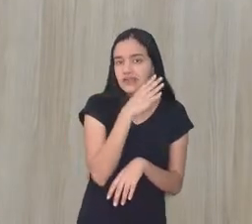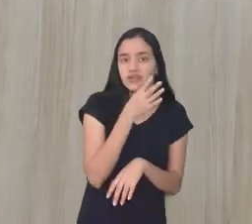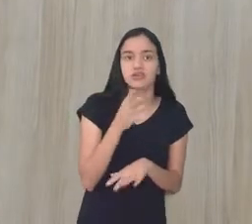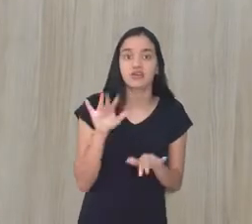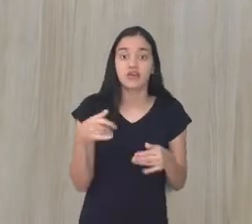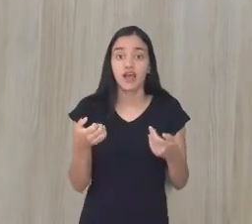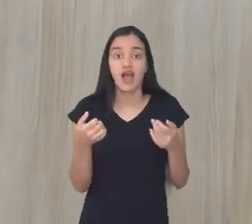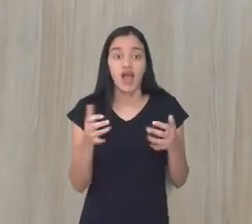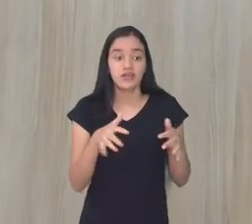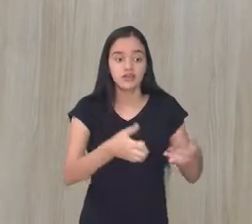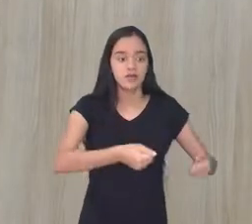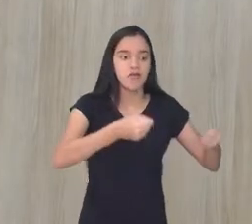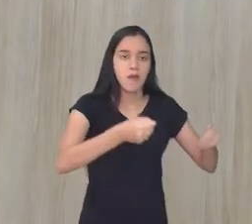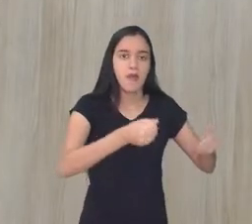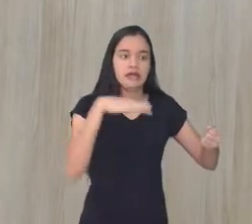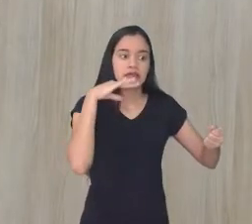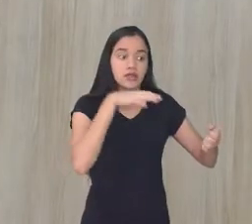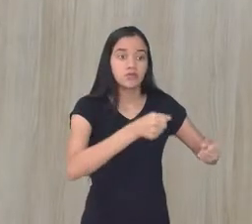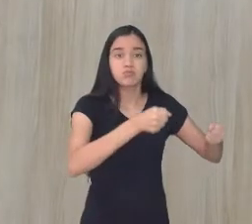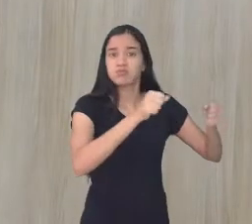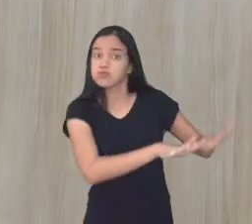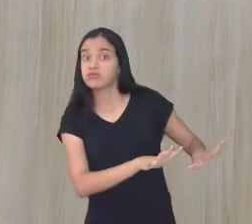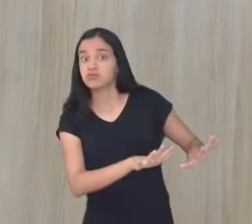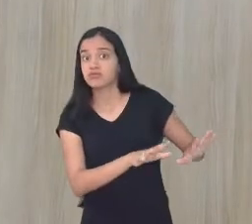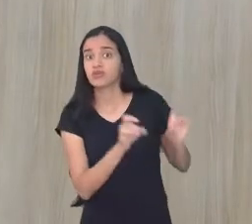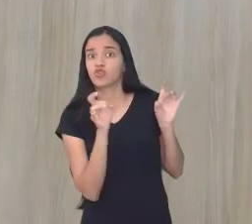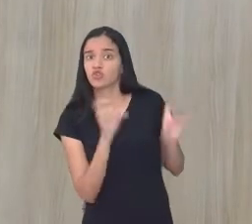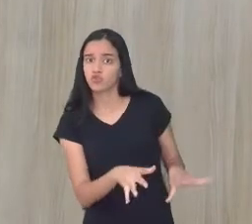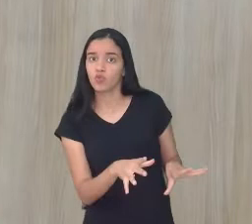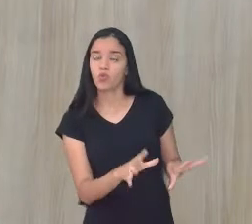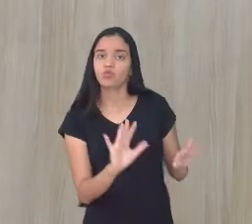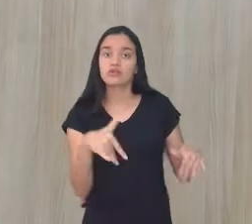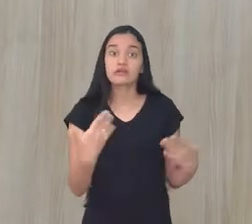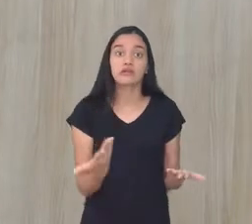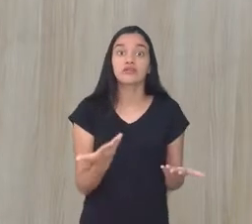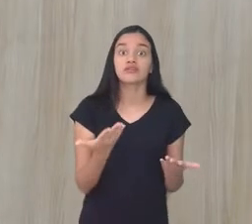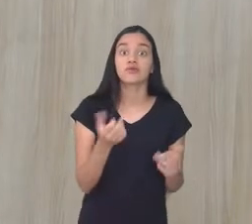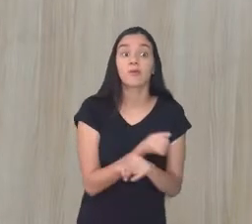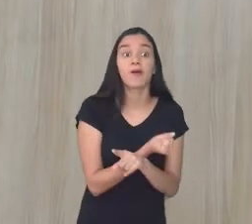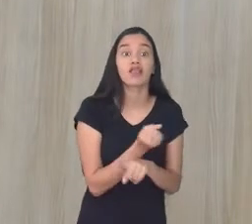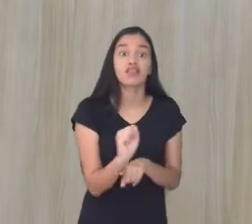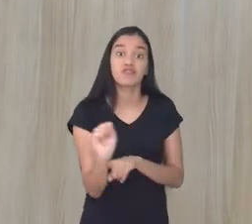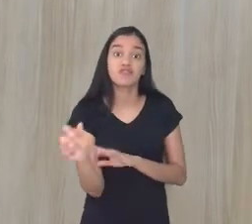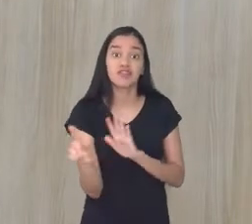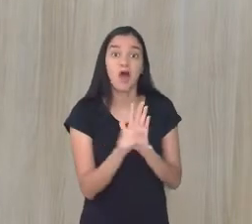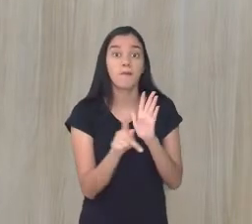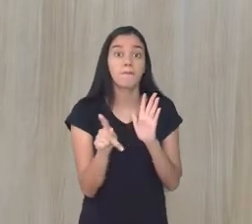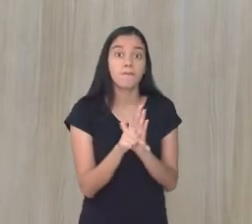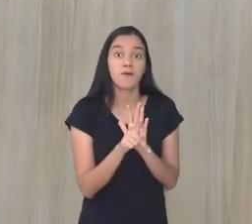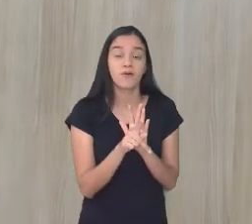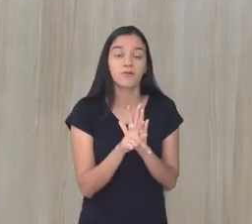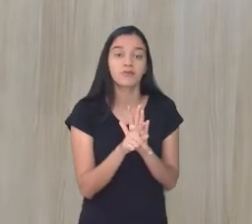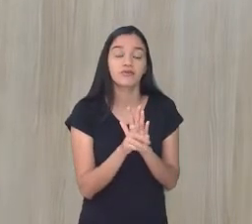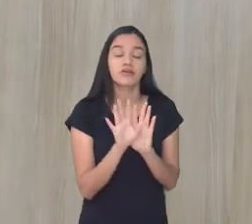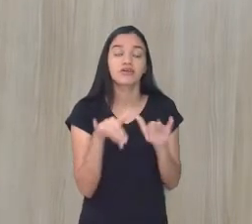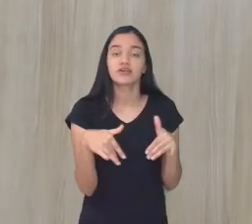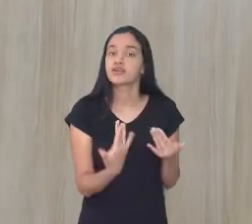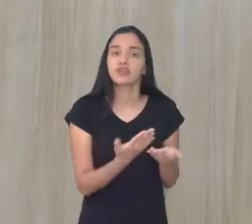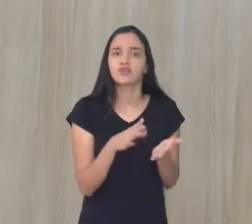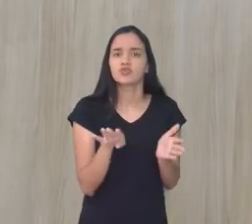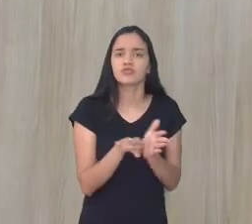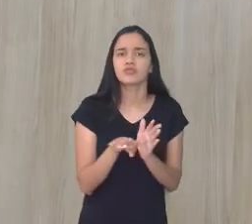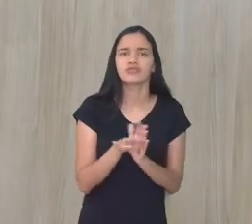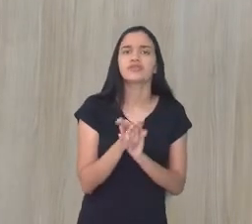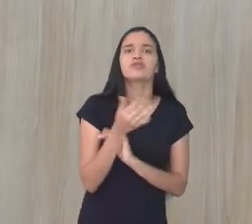solta rapidamente no primeiro contato. Isso é uma defesa. Nem chegou no nosso sistema nervoso